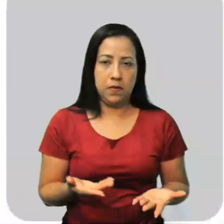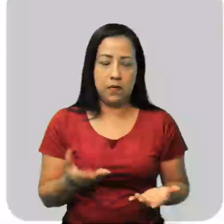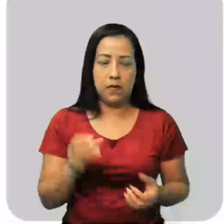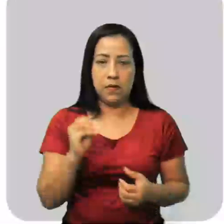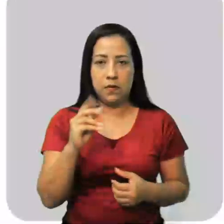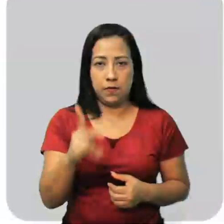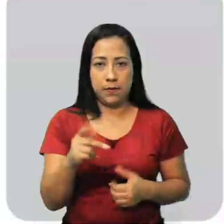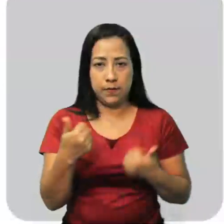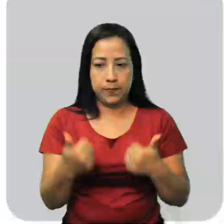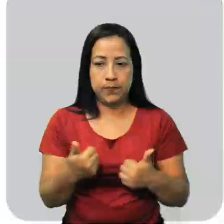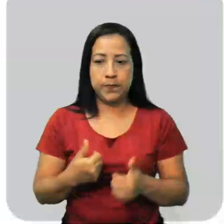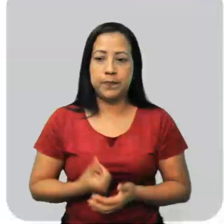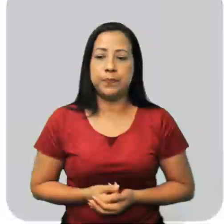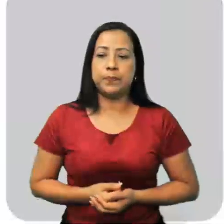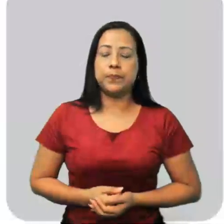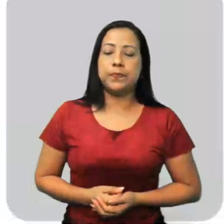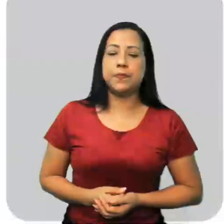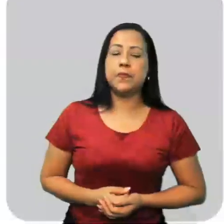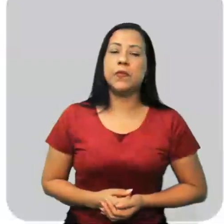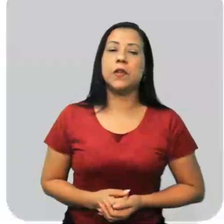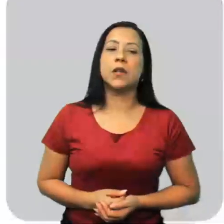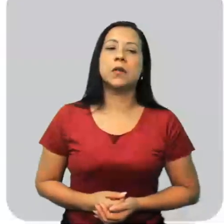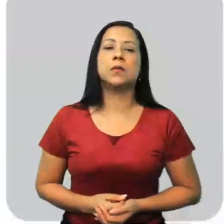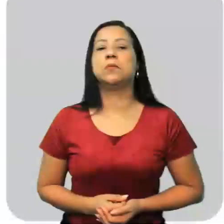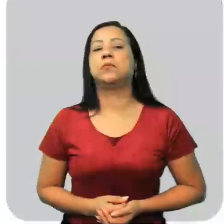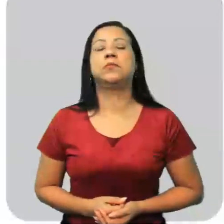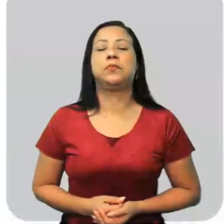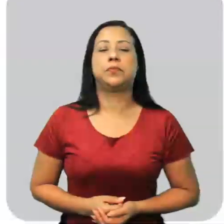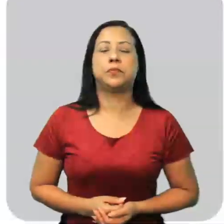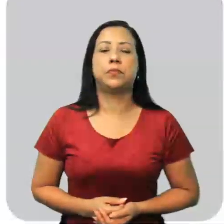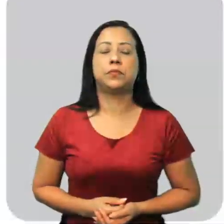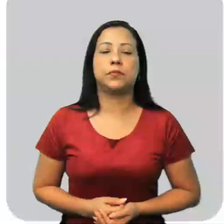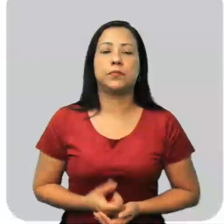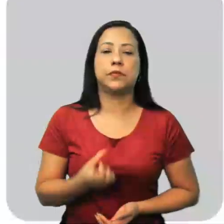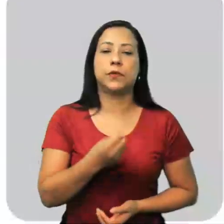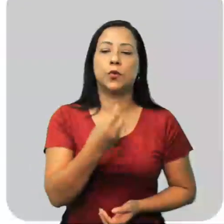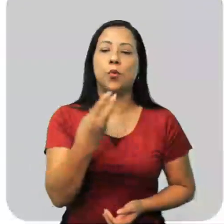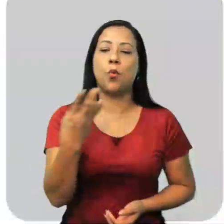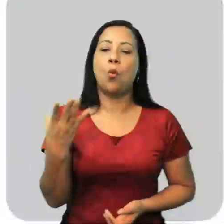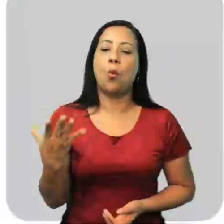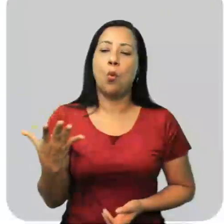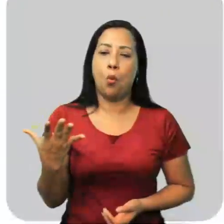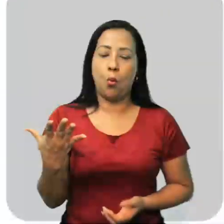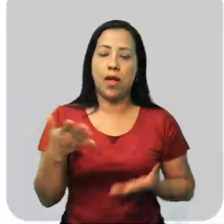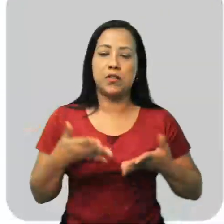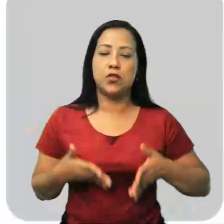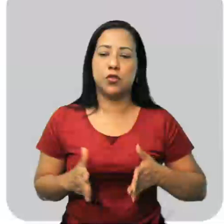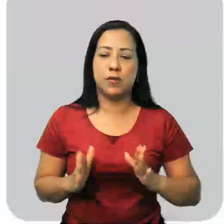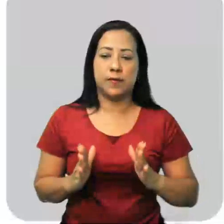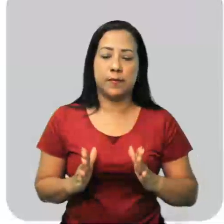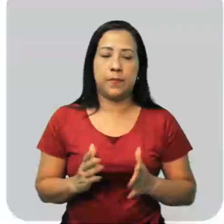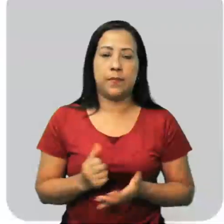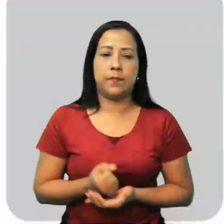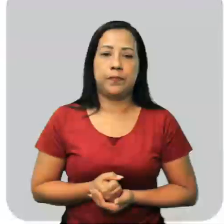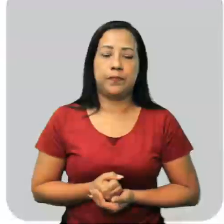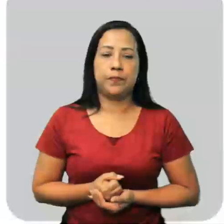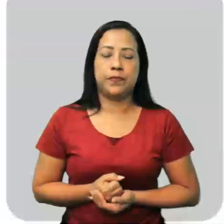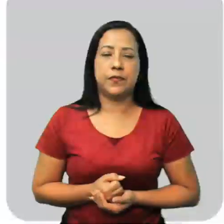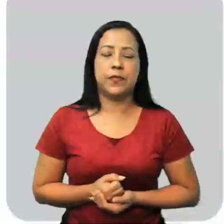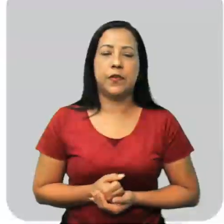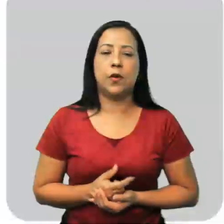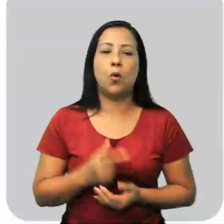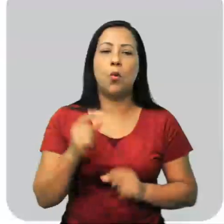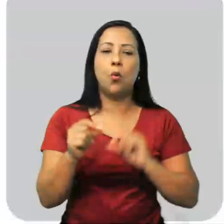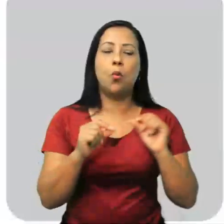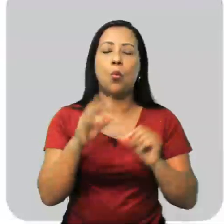Ok? Vamos a esses termos. Taxa de natalidade. Tá? O que é que eu falo de taxa de